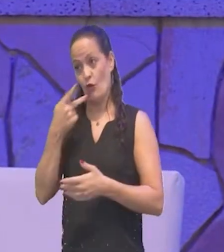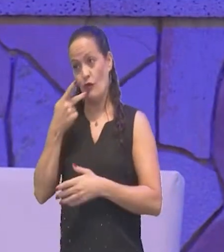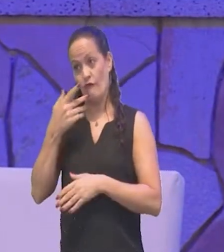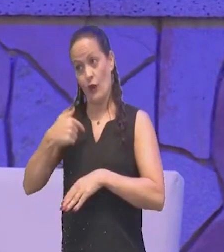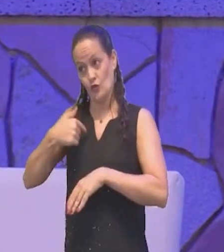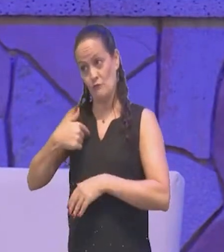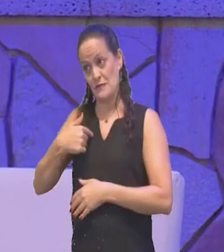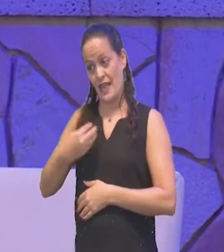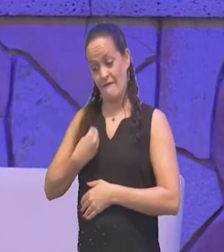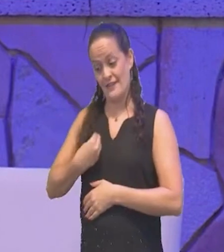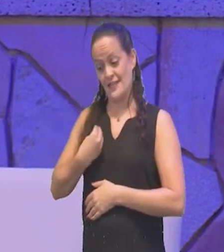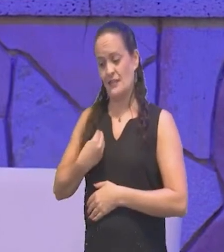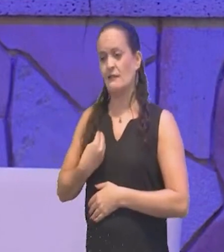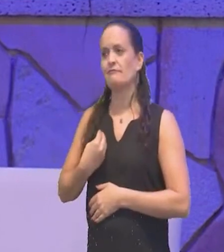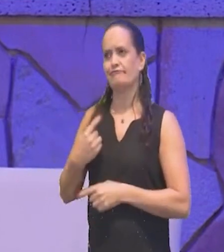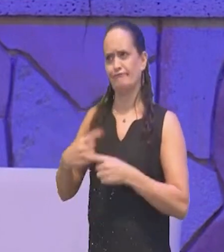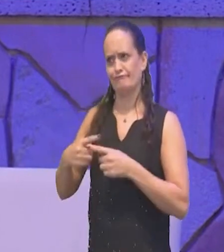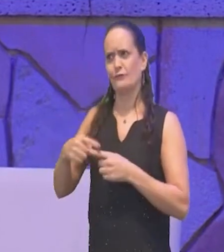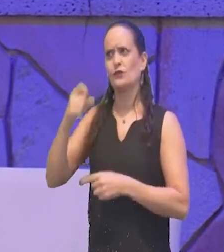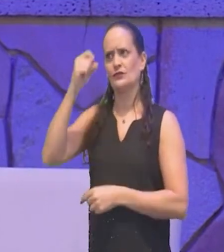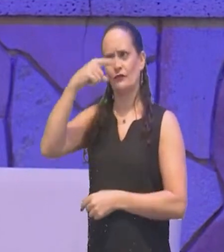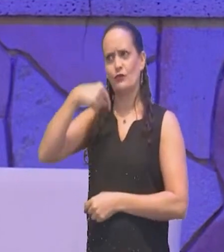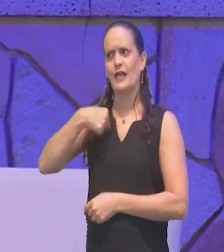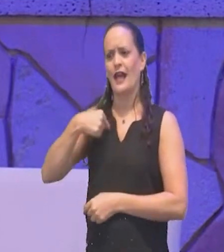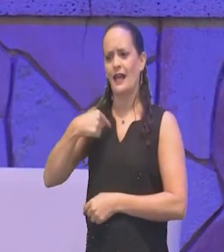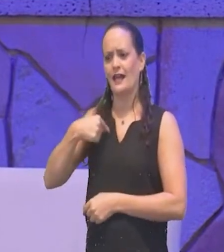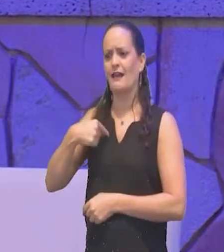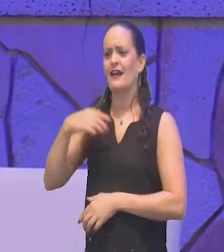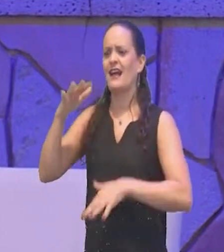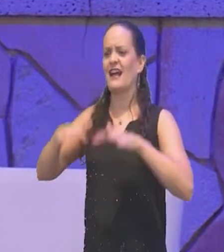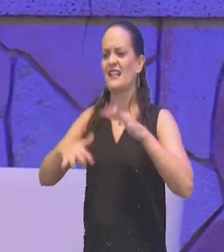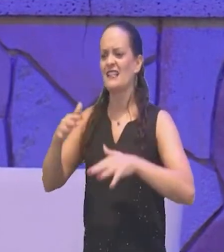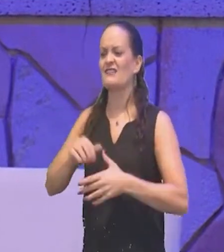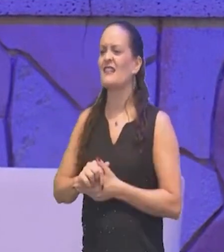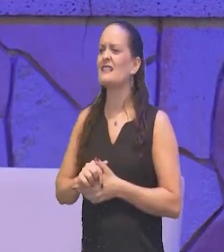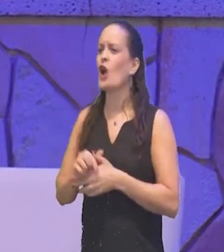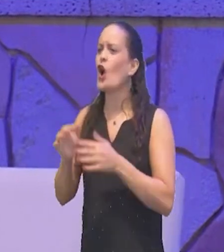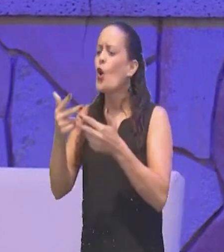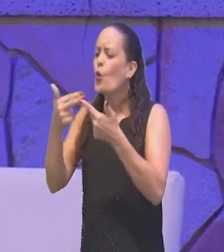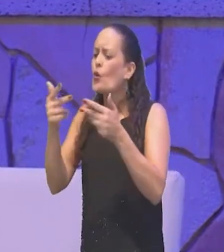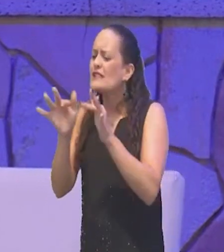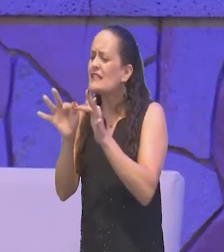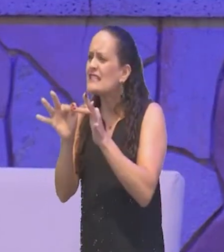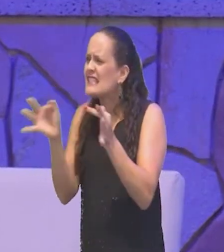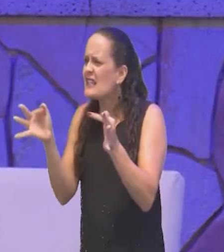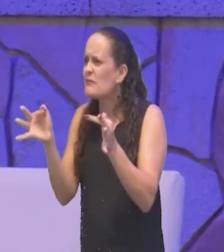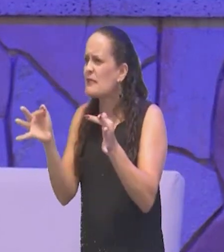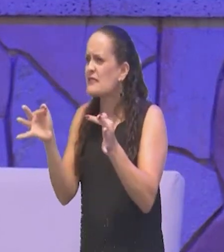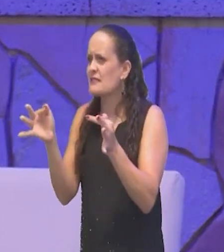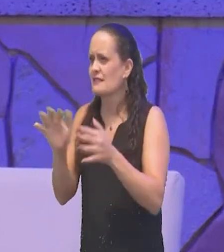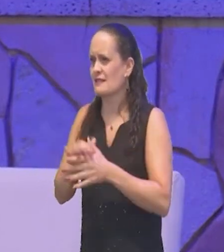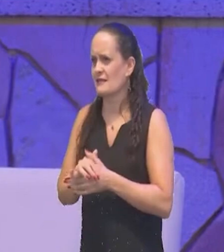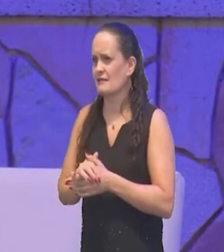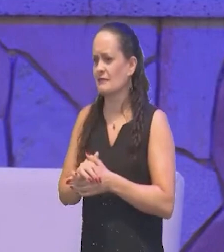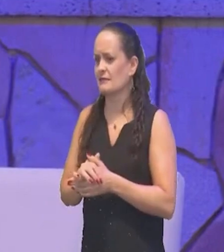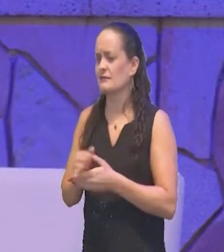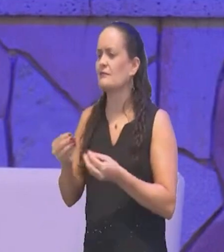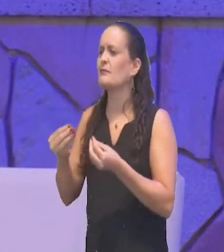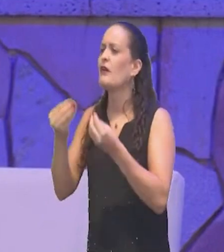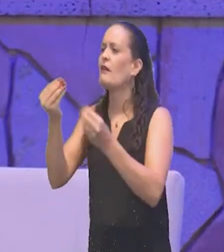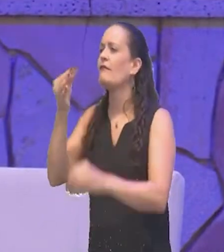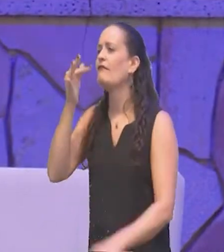em dificuldade, porque confesso que eu tenho negligenciado isso. Pequenas coisas, como levar uma flor para